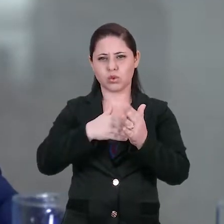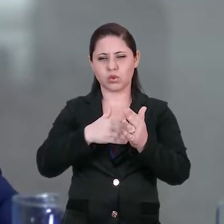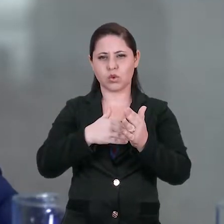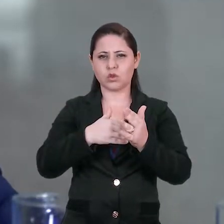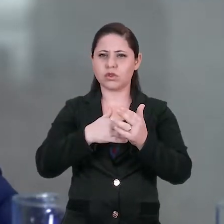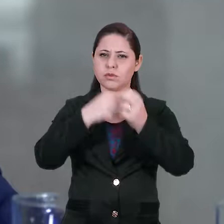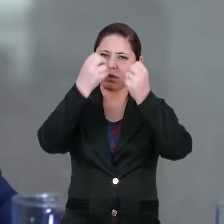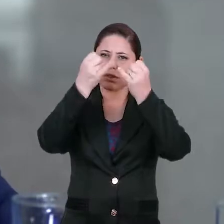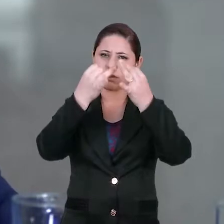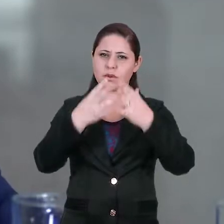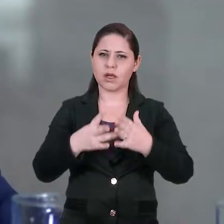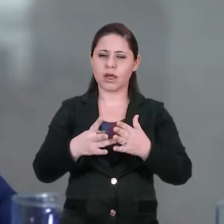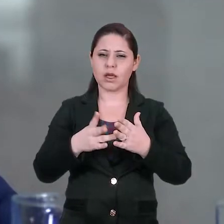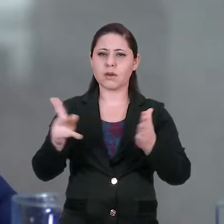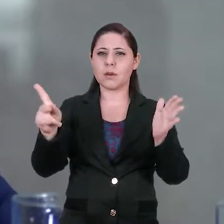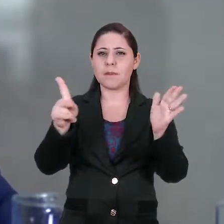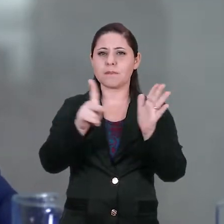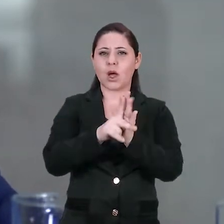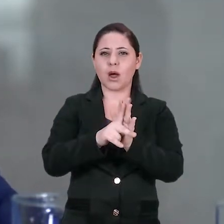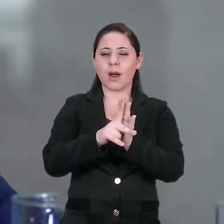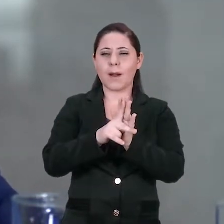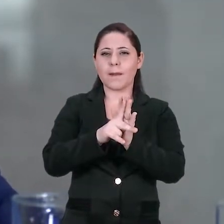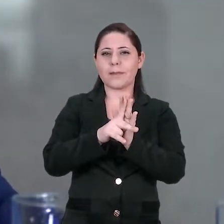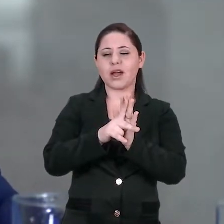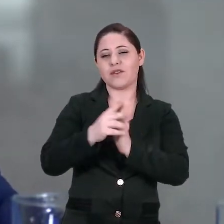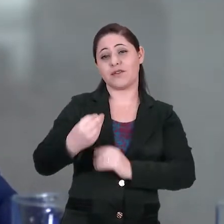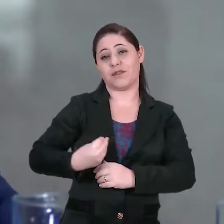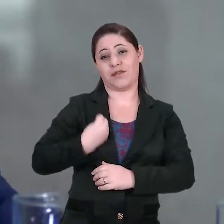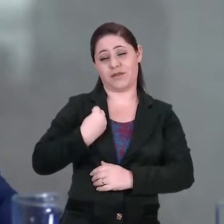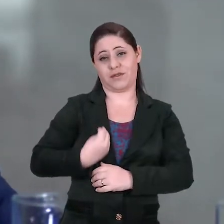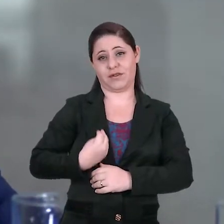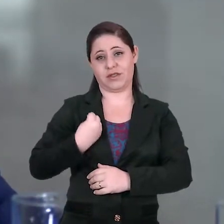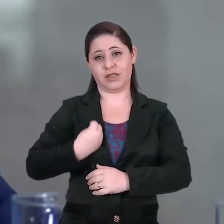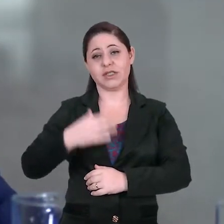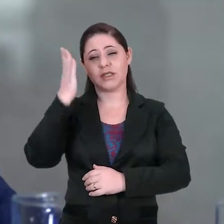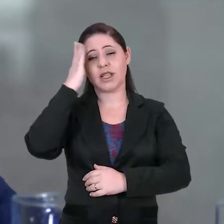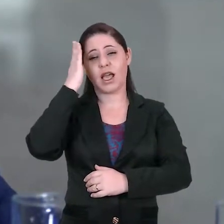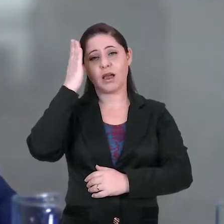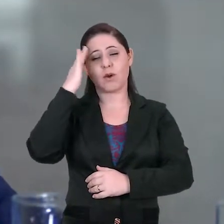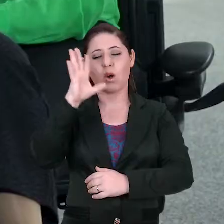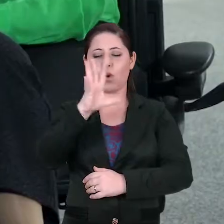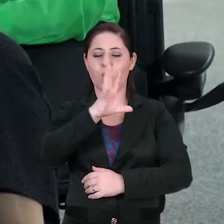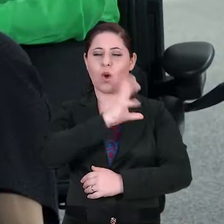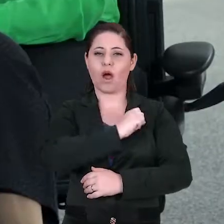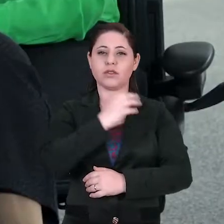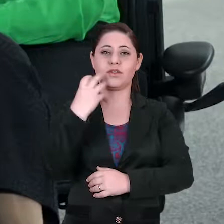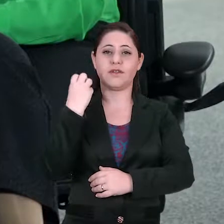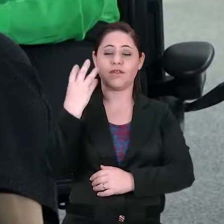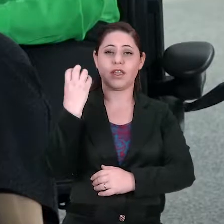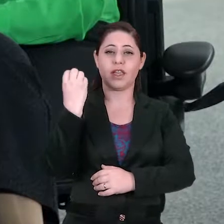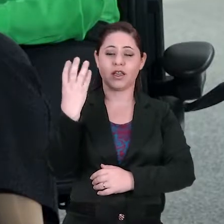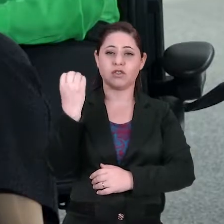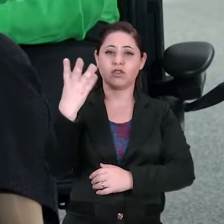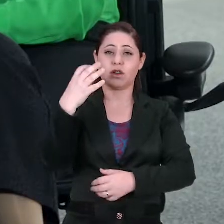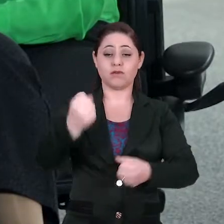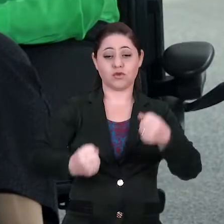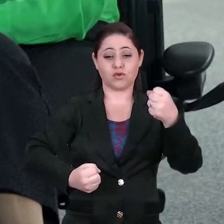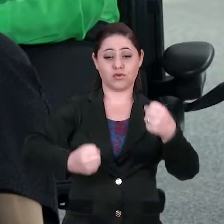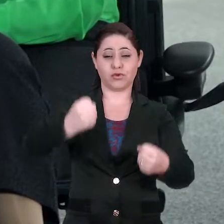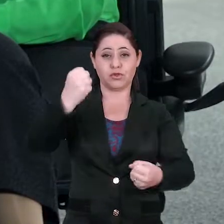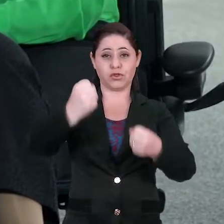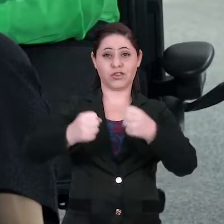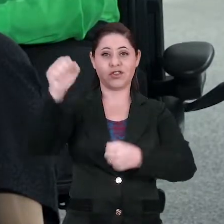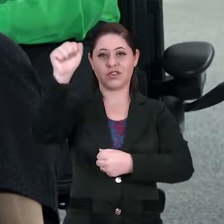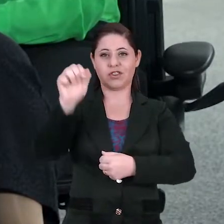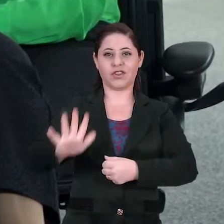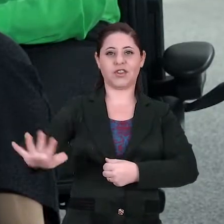tocando mais em questões pessoais. Um pouco a professora Marisa adora viajar, adora dirigir nas estradas da